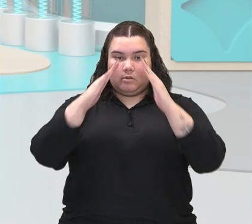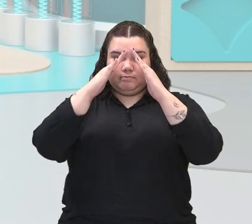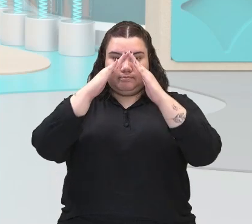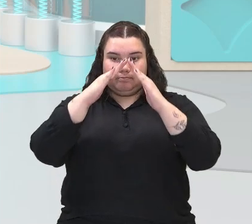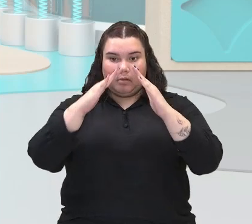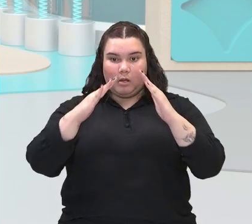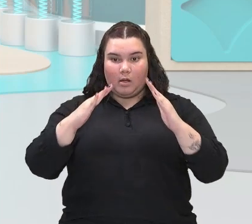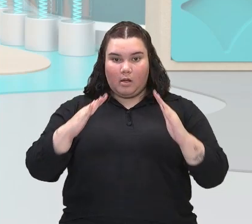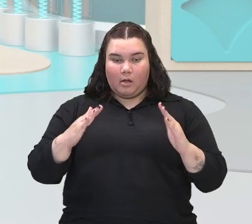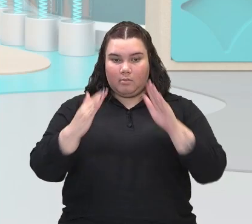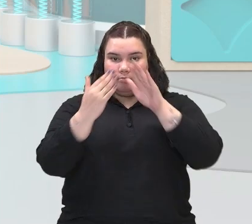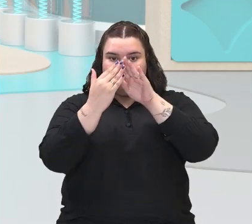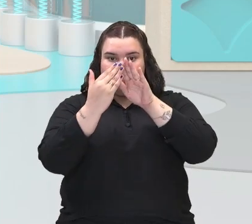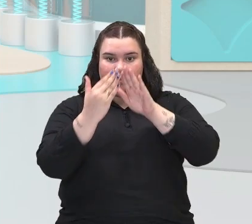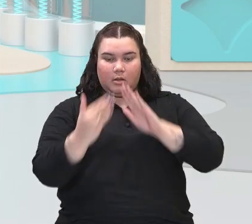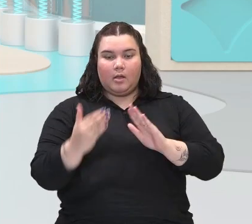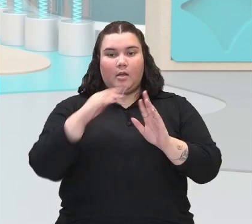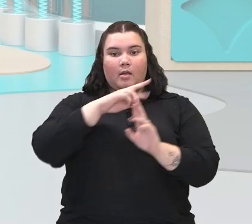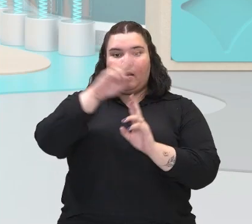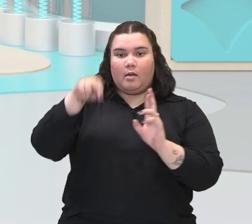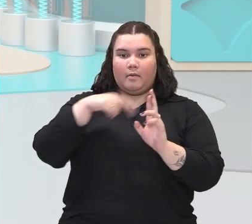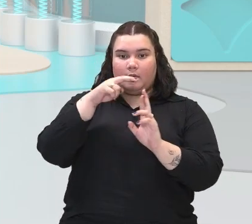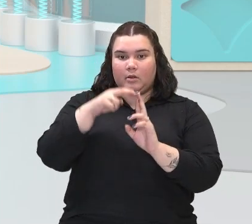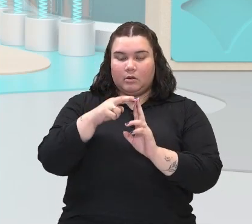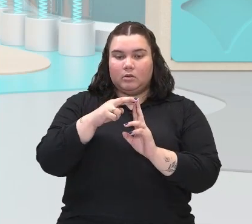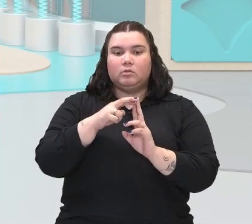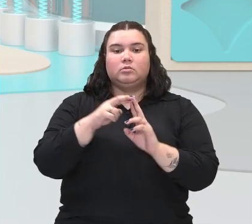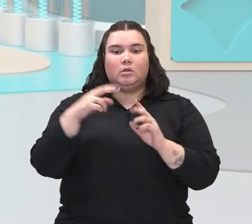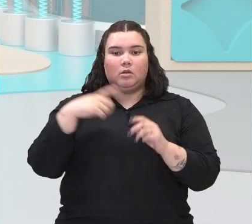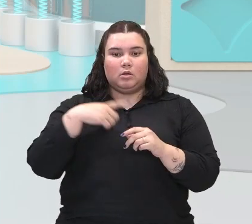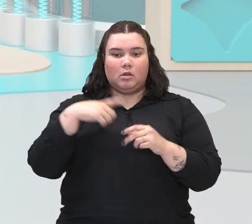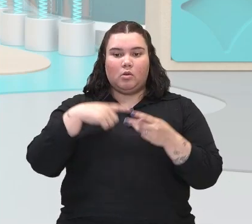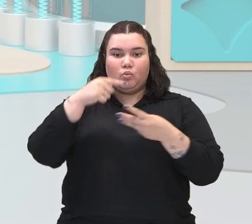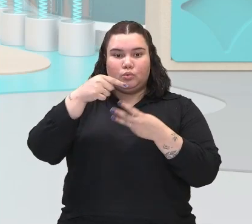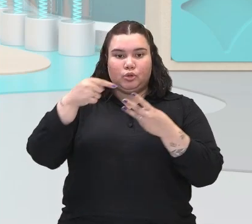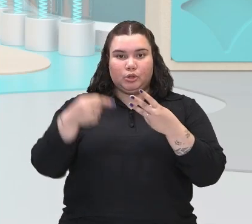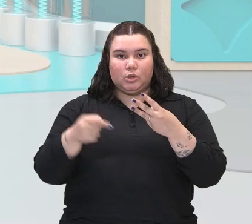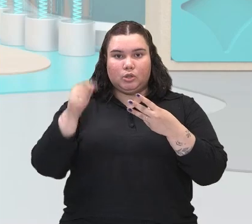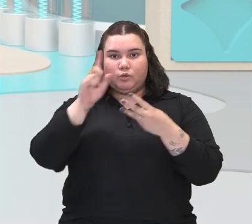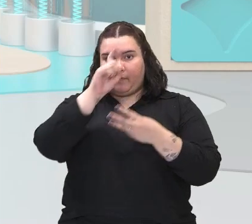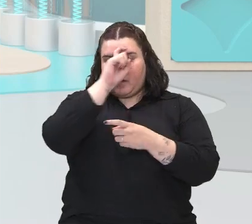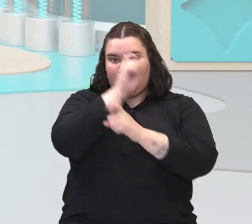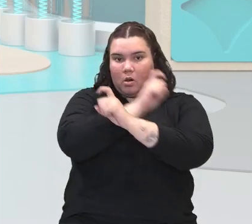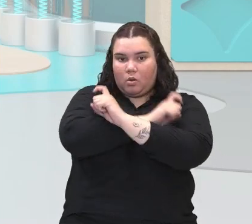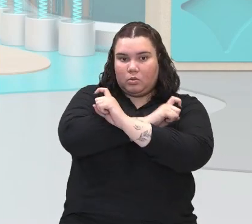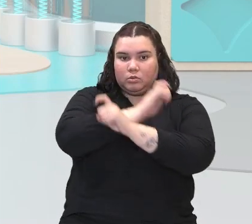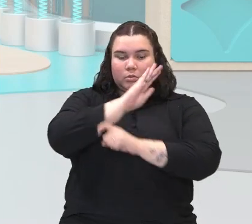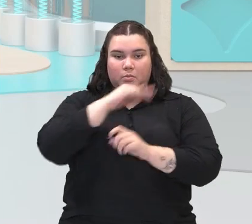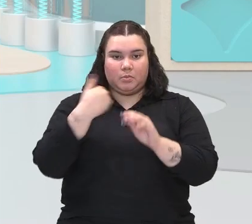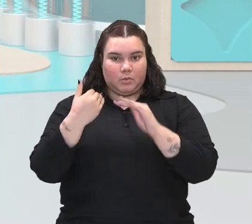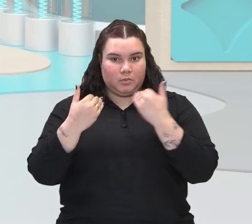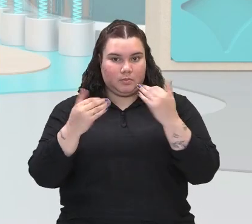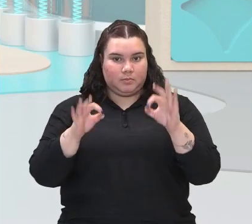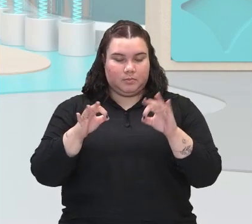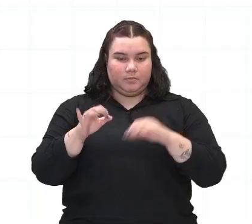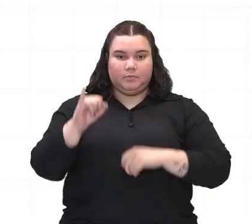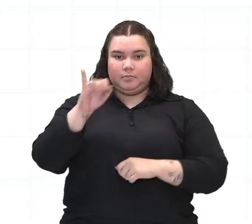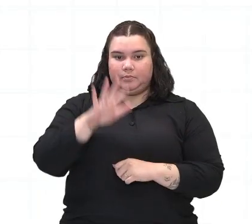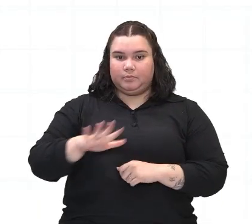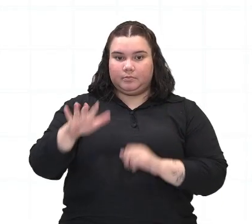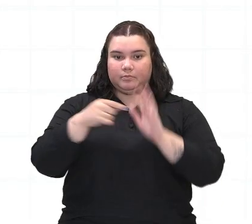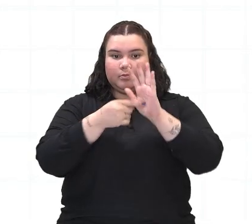as pirâmides que fazem referência a kelps quefren e mikerinos certo e nessa imagem que a gente vai ver mais uma